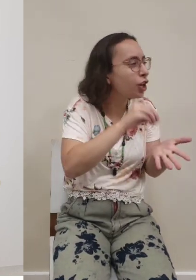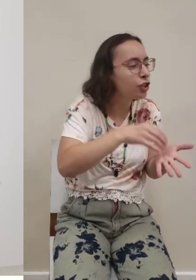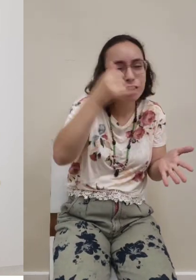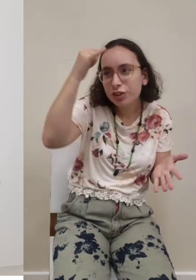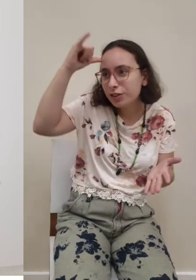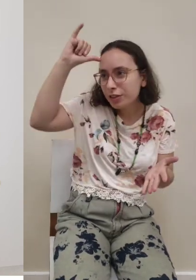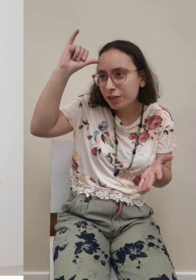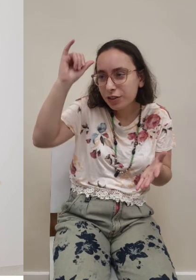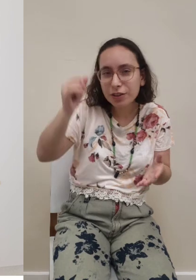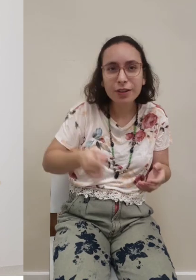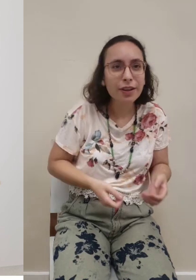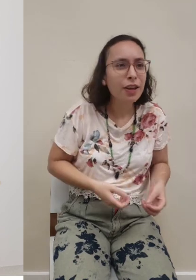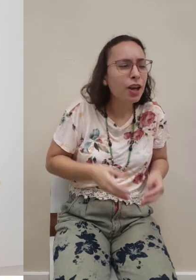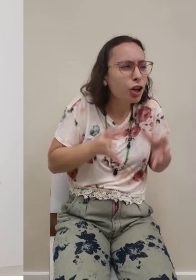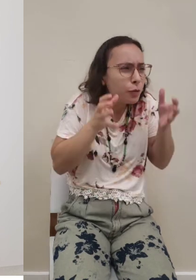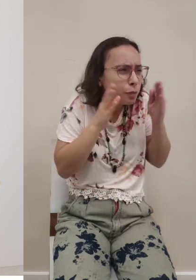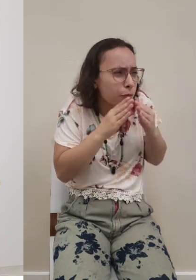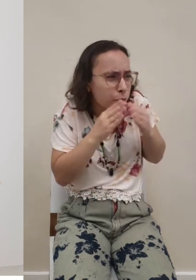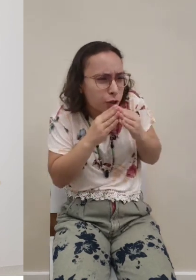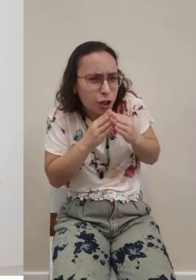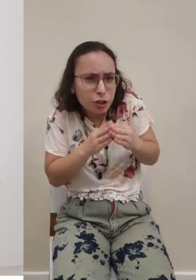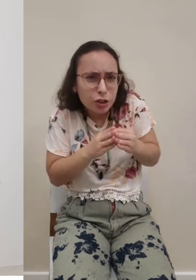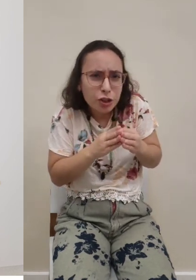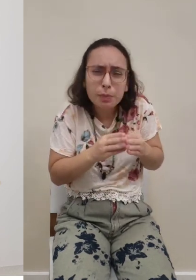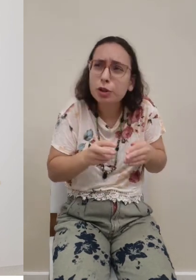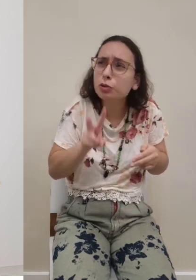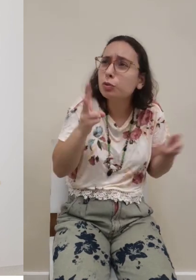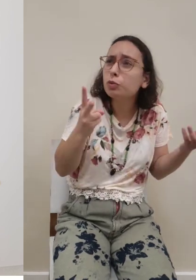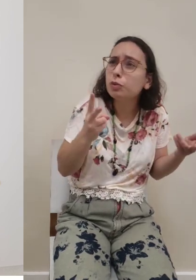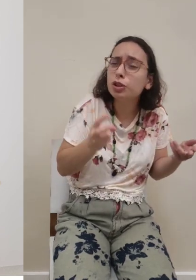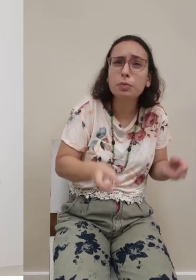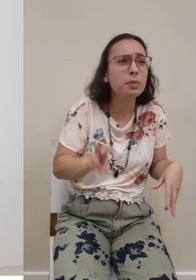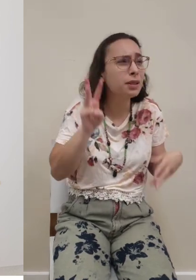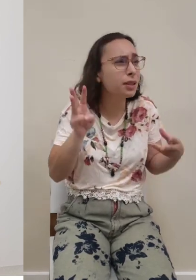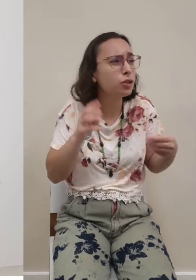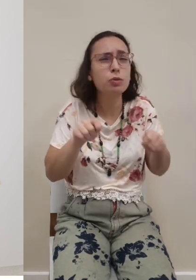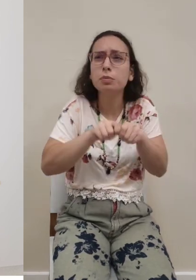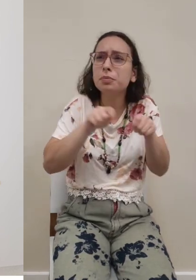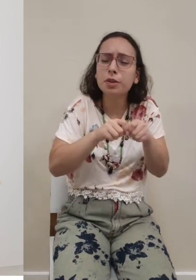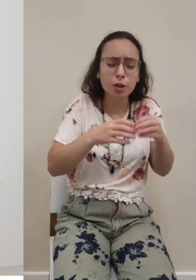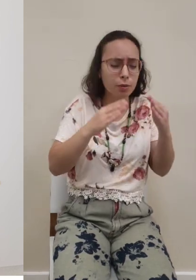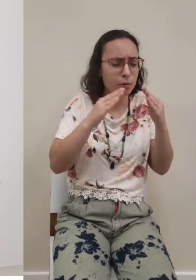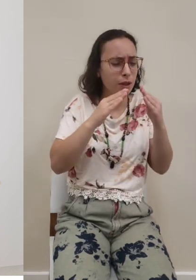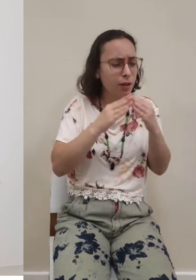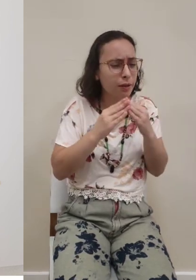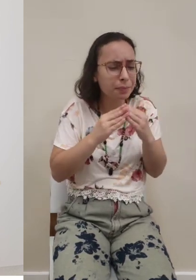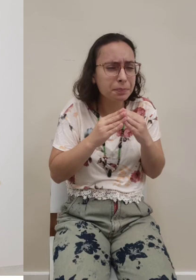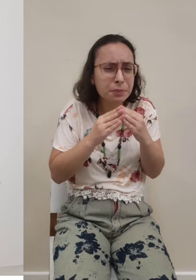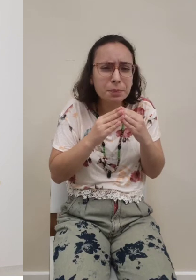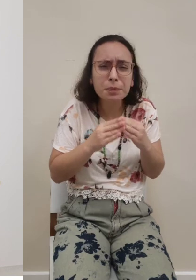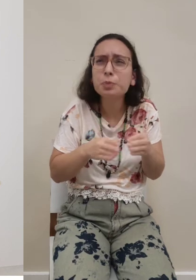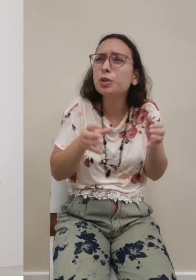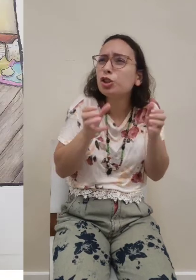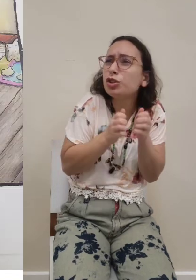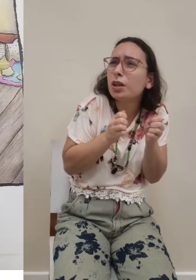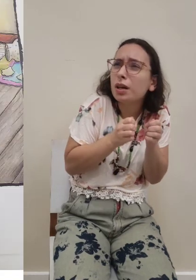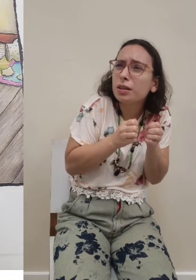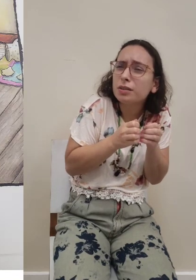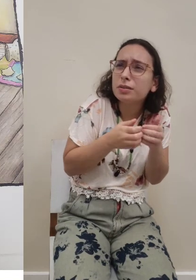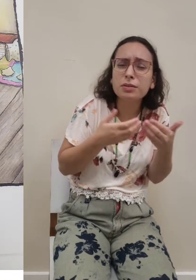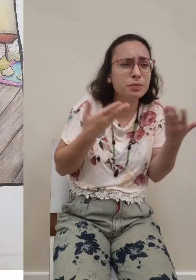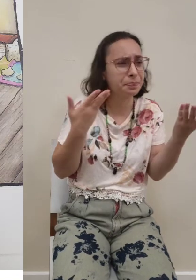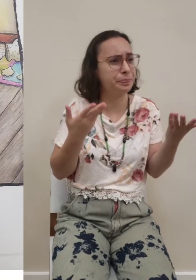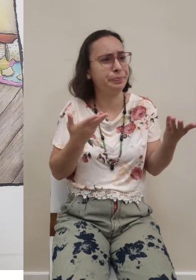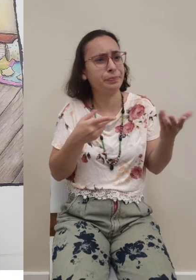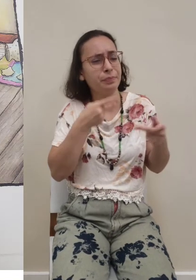Era pequena para duas, para três, como faço? Minha casa é apertada e sem espaço. E